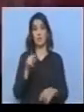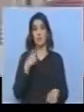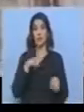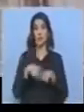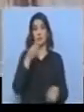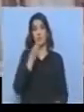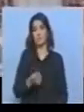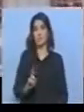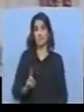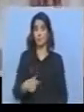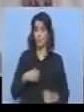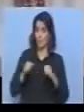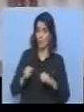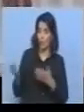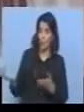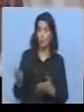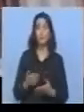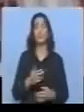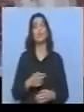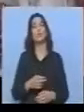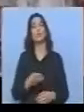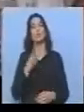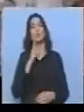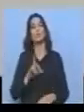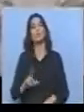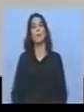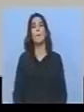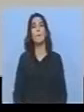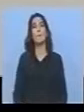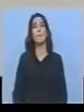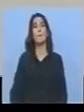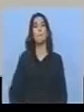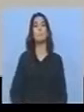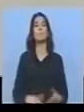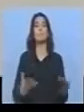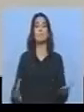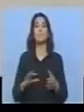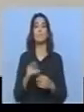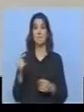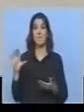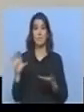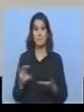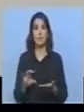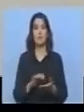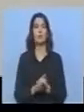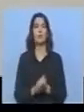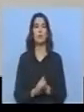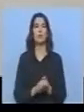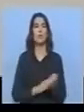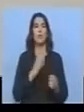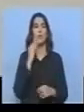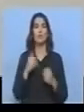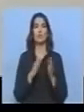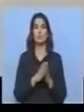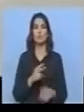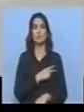correta. Portanto, totalmente de acordo com as palavras do reitor de Lisboa. Em relação aos financiamentos, eu creio que todas as universidades, pelo